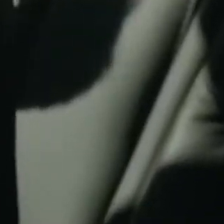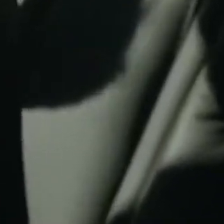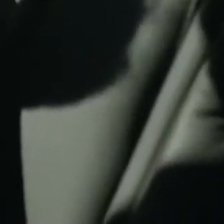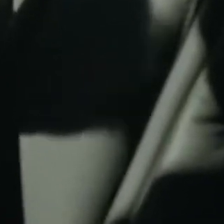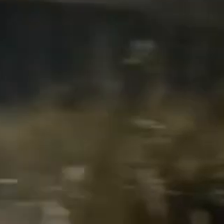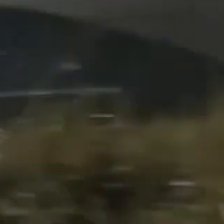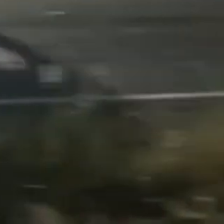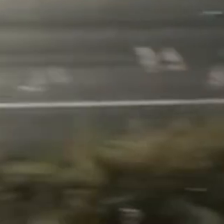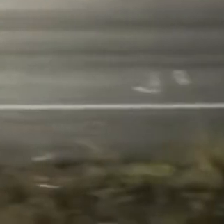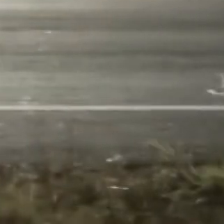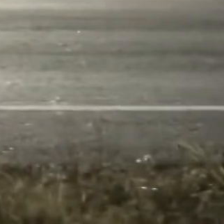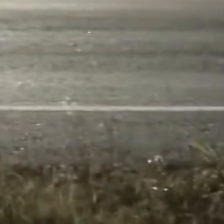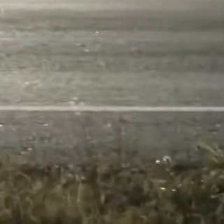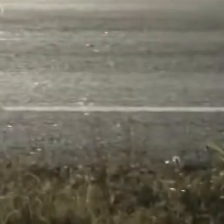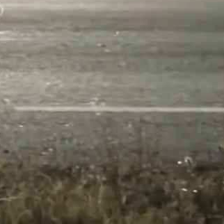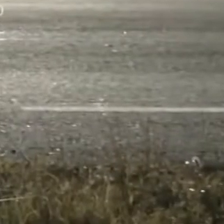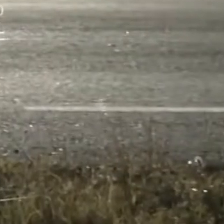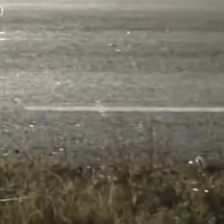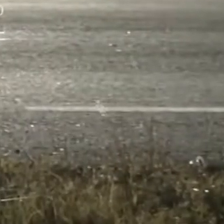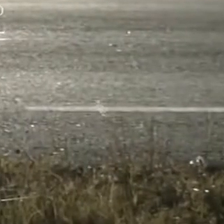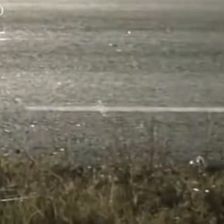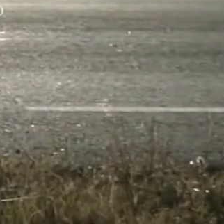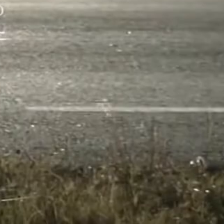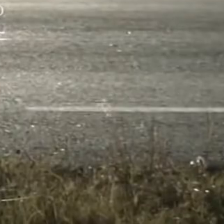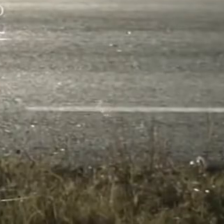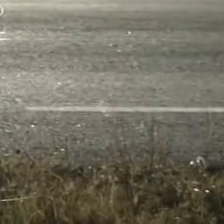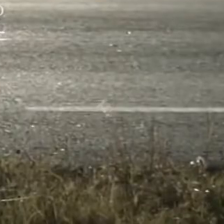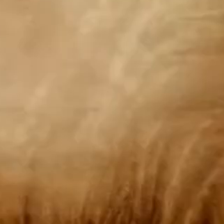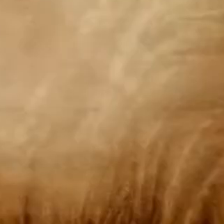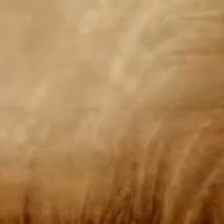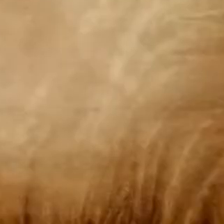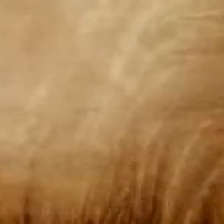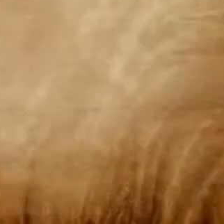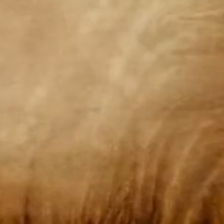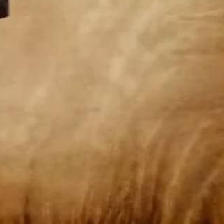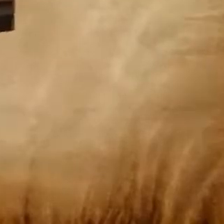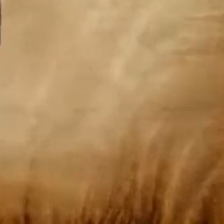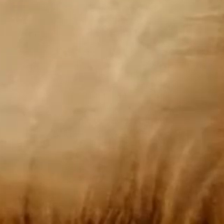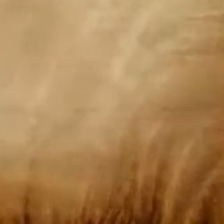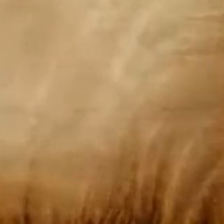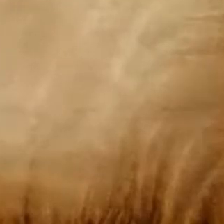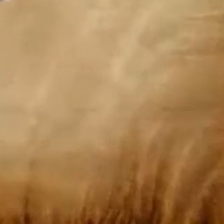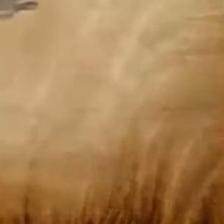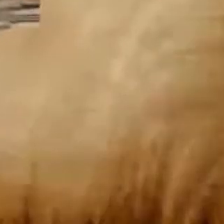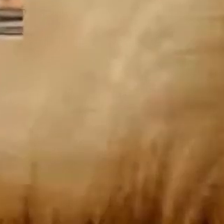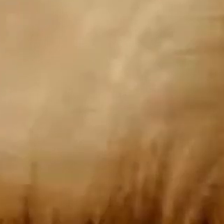pode não ser vítima delas. A escolha é sua.